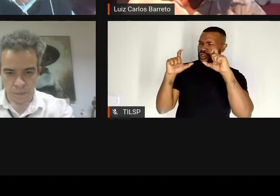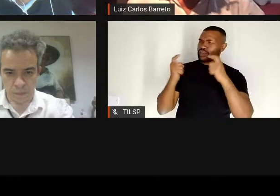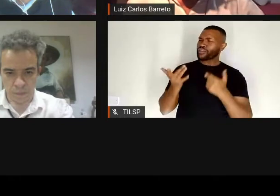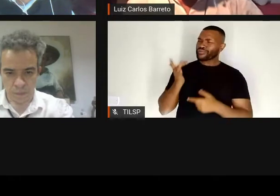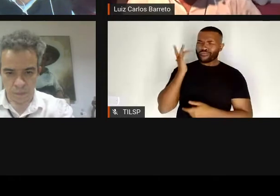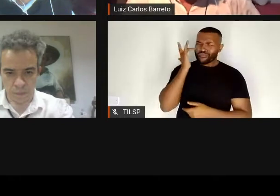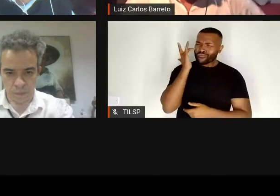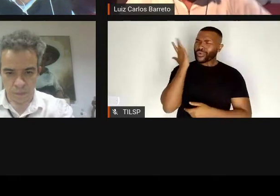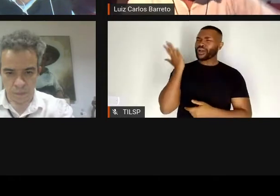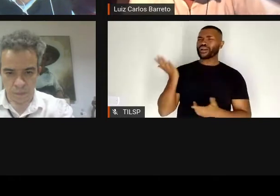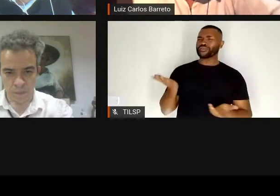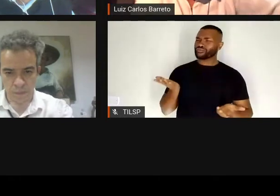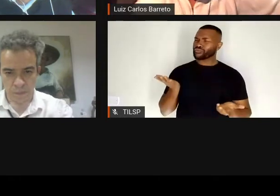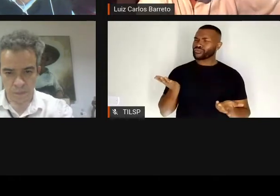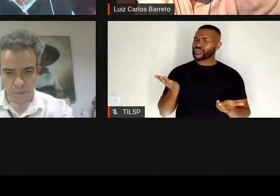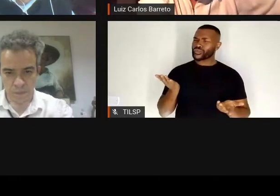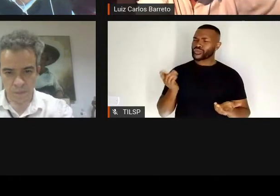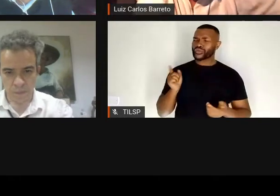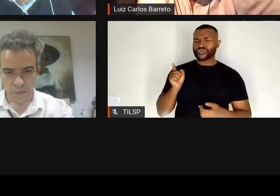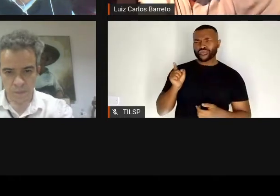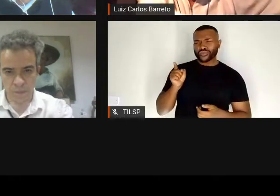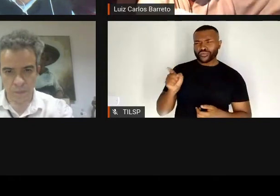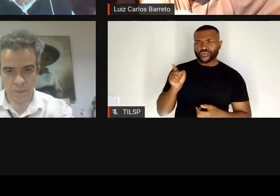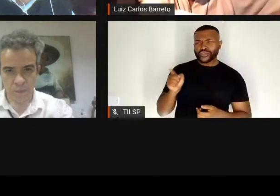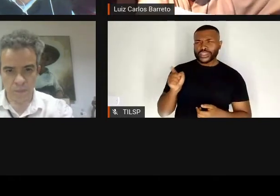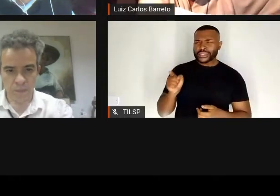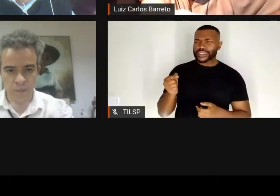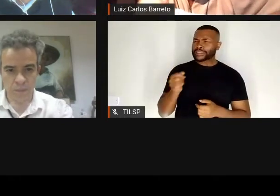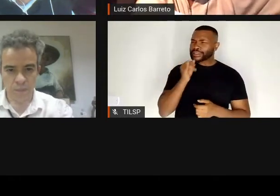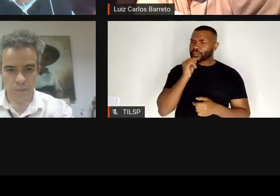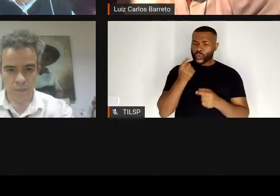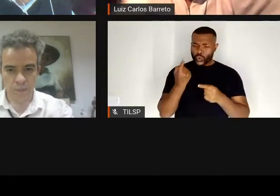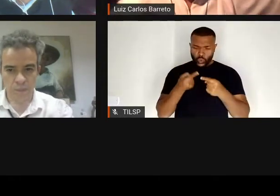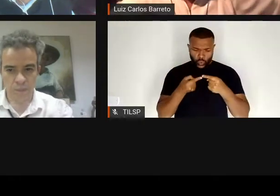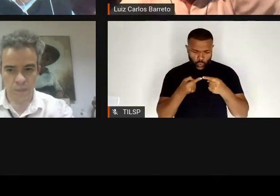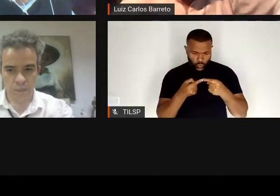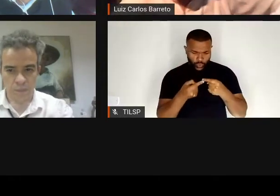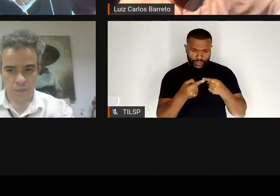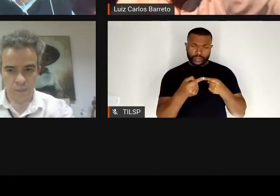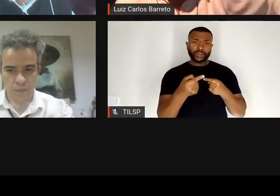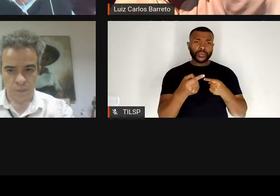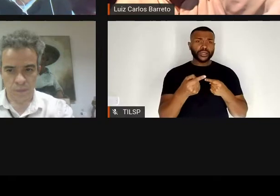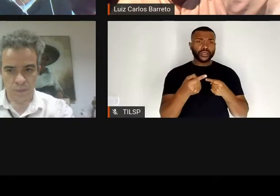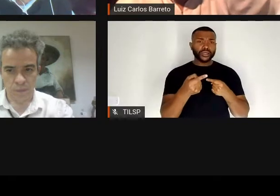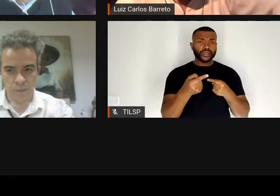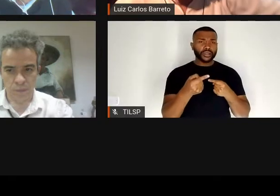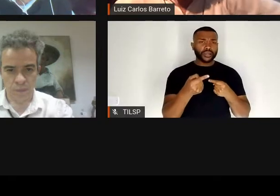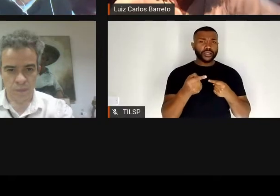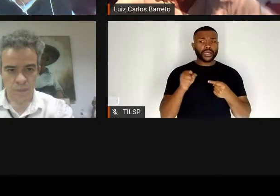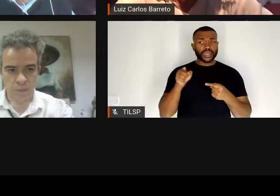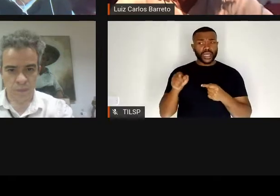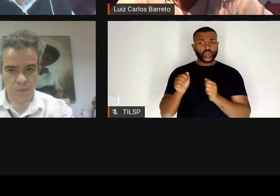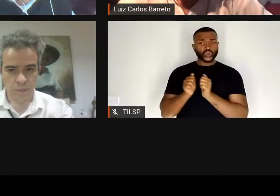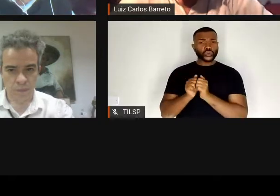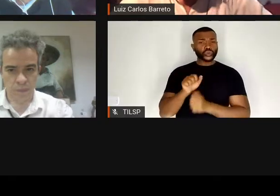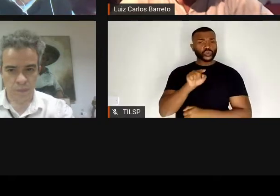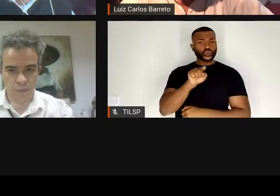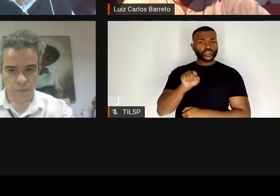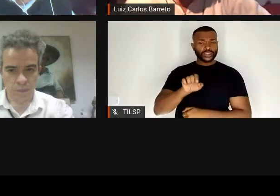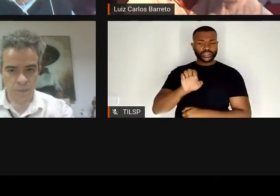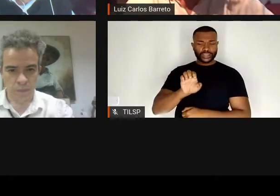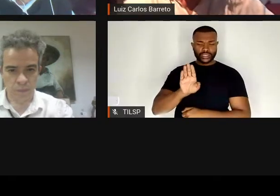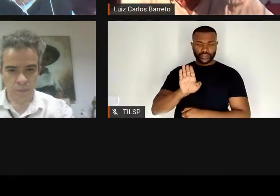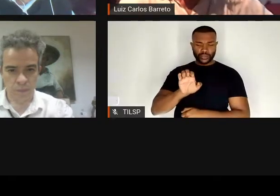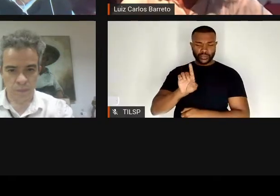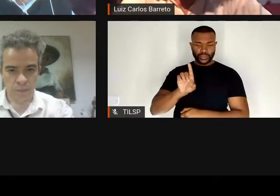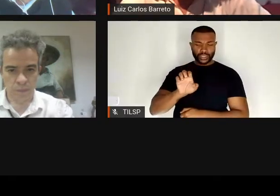facílimo. Você, em uma semana, você... Ele e Zé Medeiros foram meus